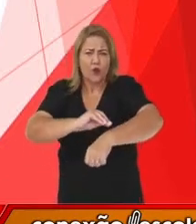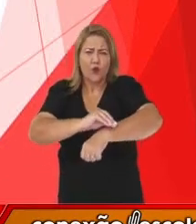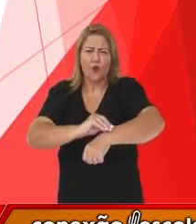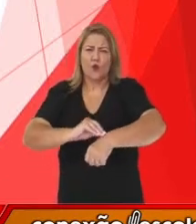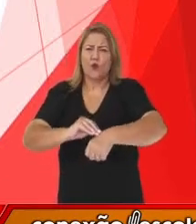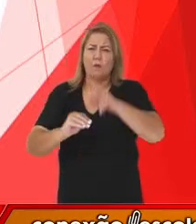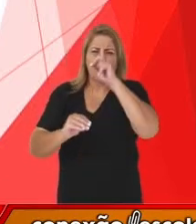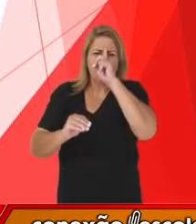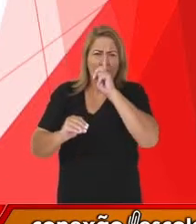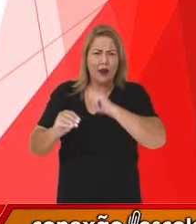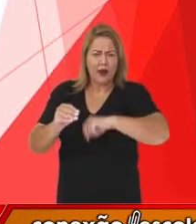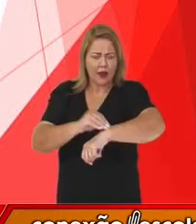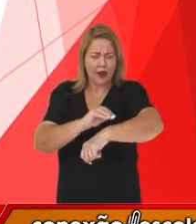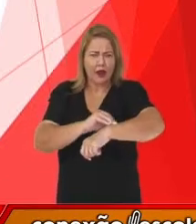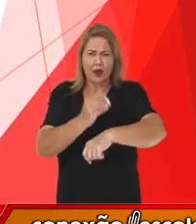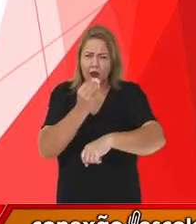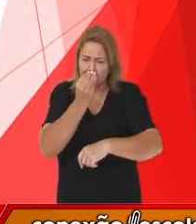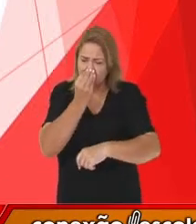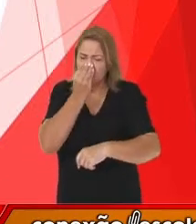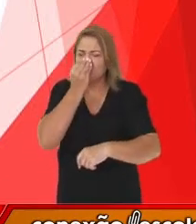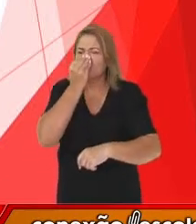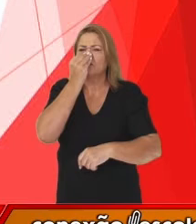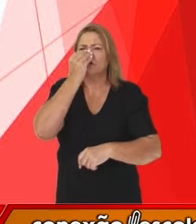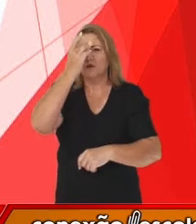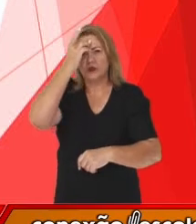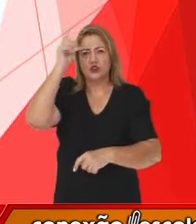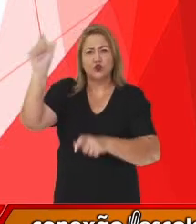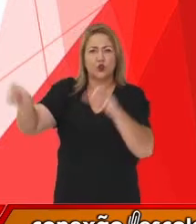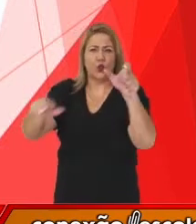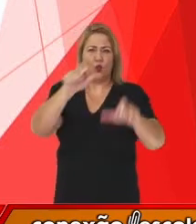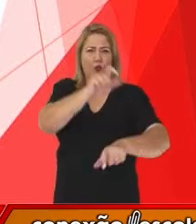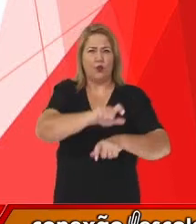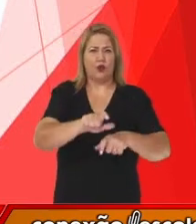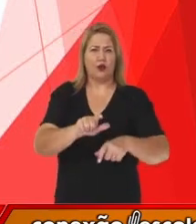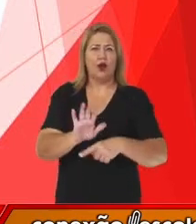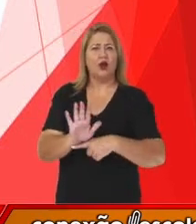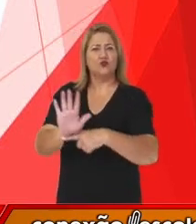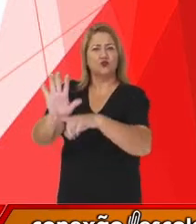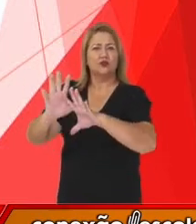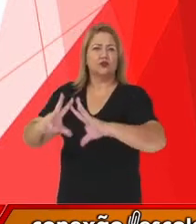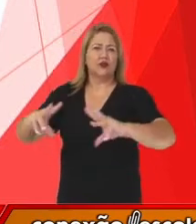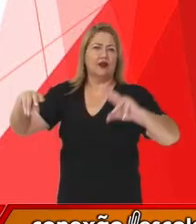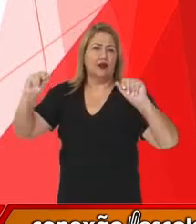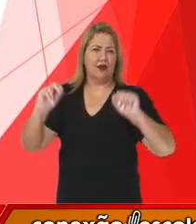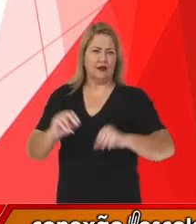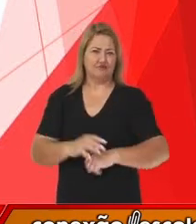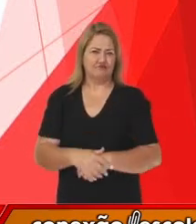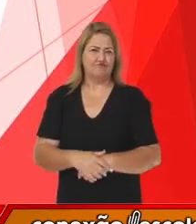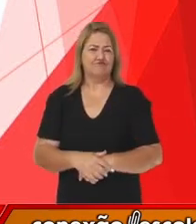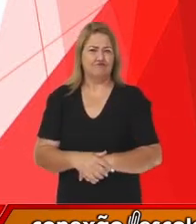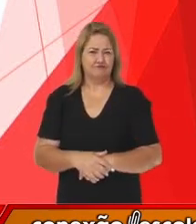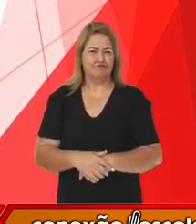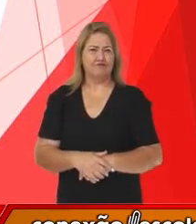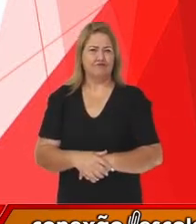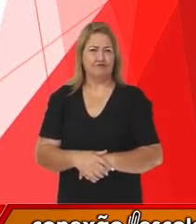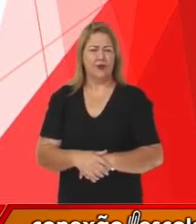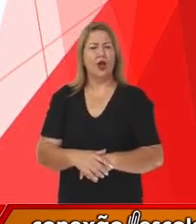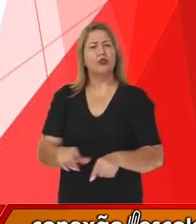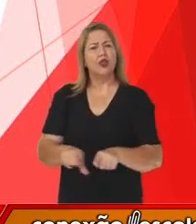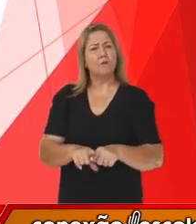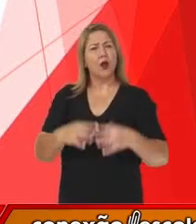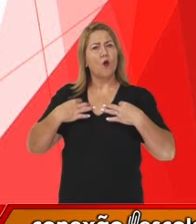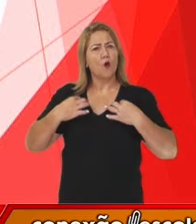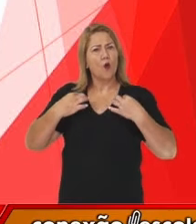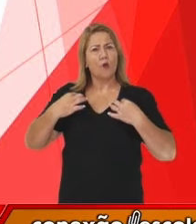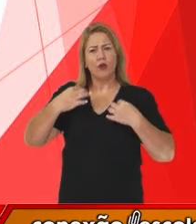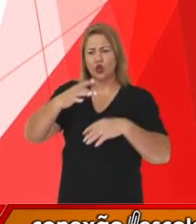pus inseridos no nariz da pessoa com a intenção de que ela fosse imunizada. O uso de roupas de